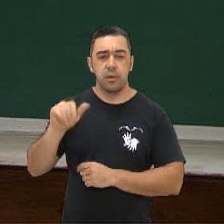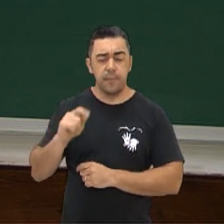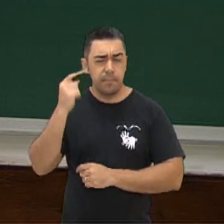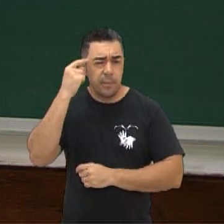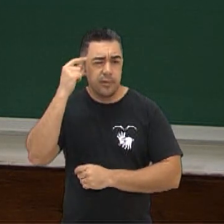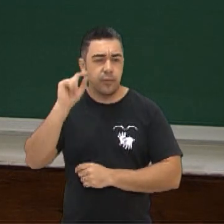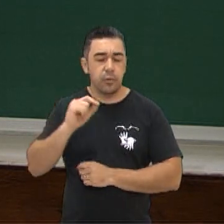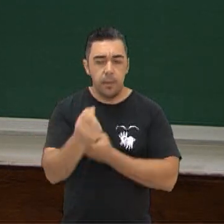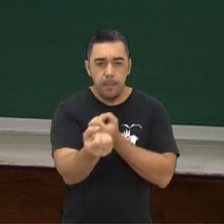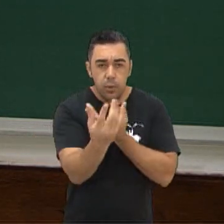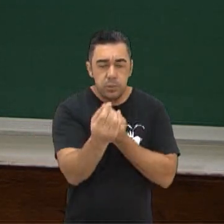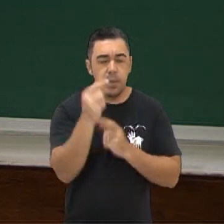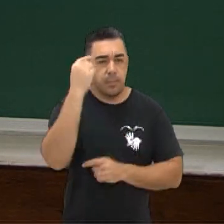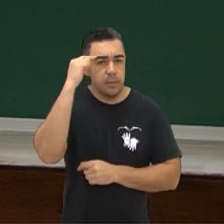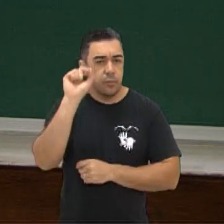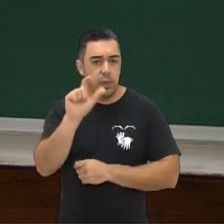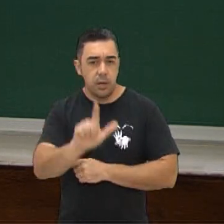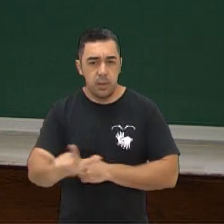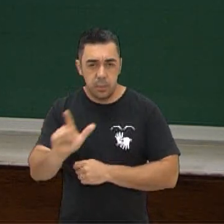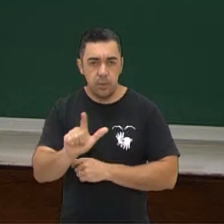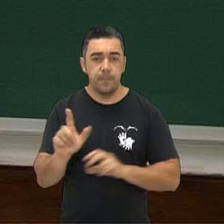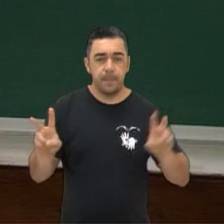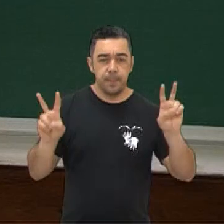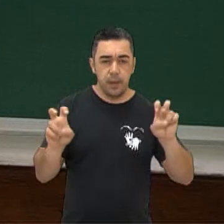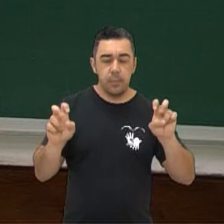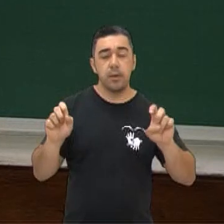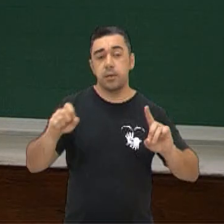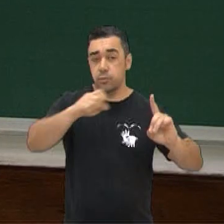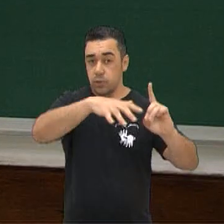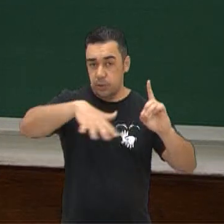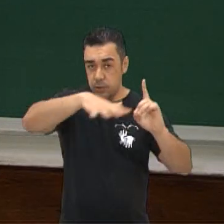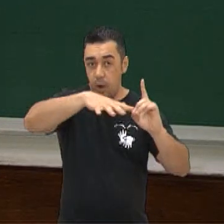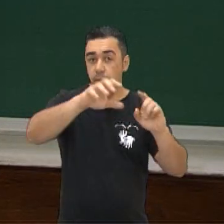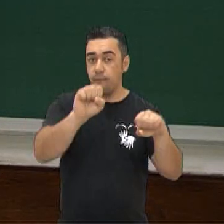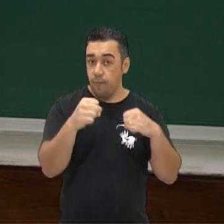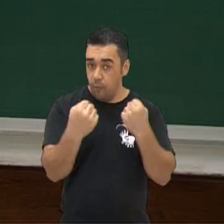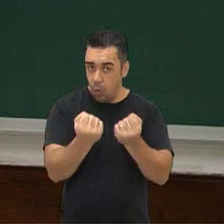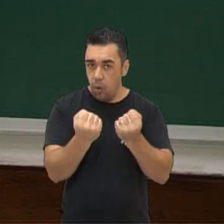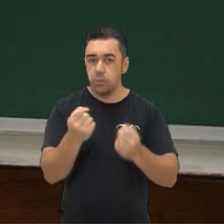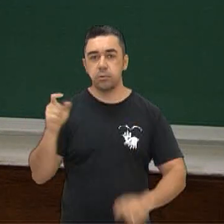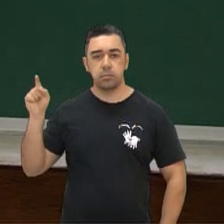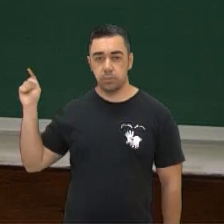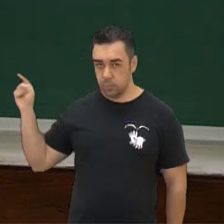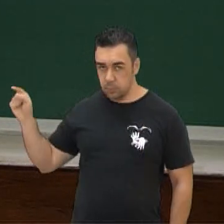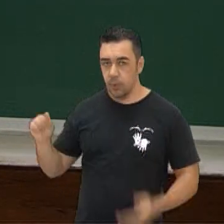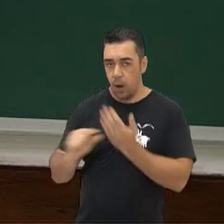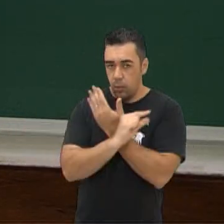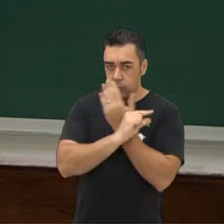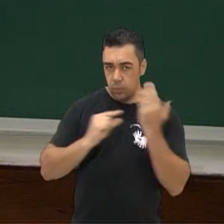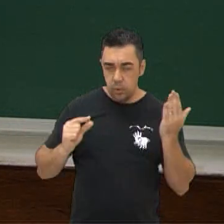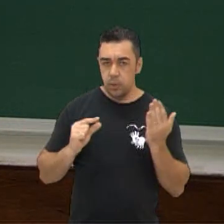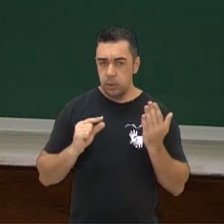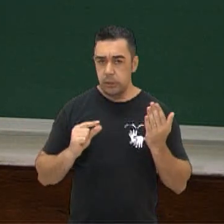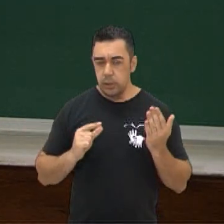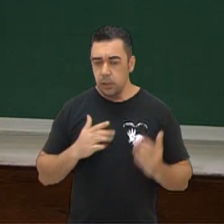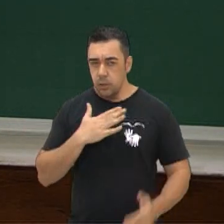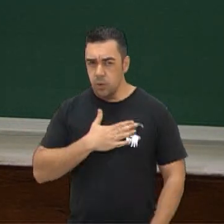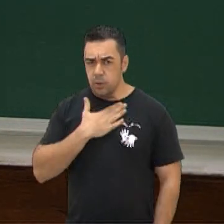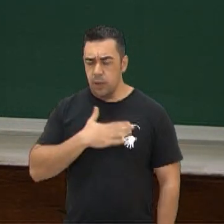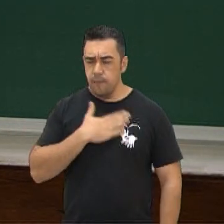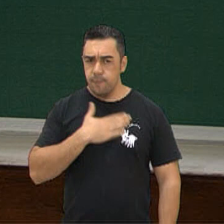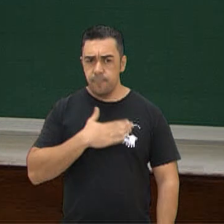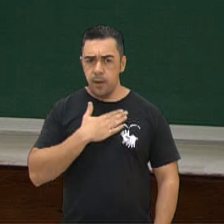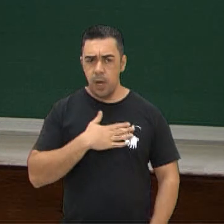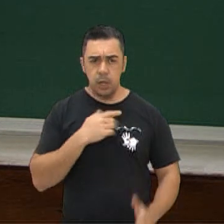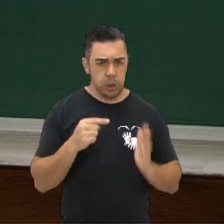poesia, o que é literatura. As temáticas de cunho social são muito fortes, né? Ele tinha um dedo bastante